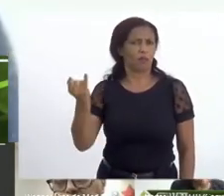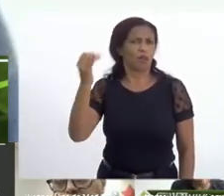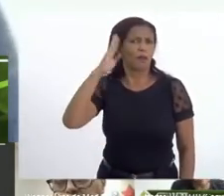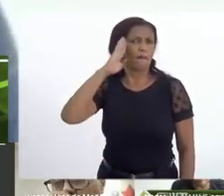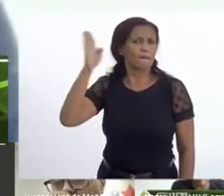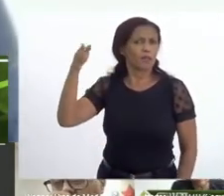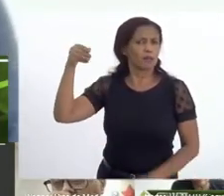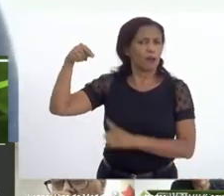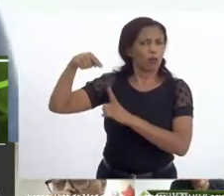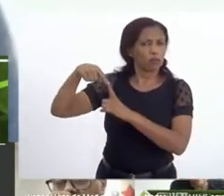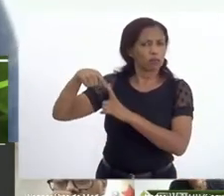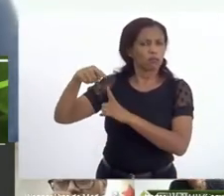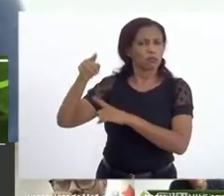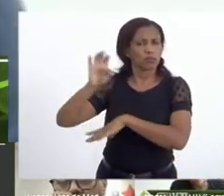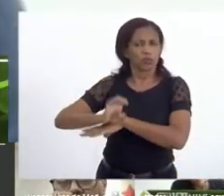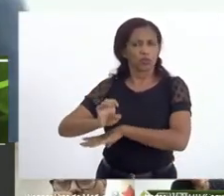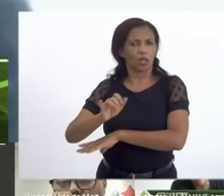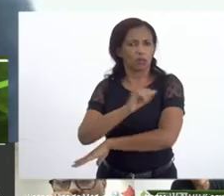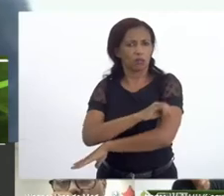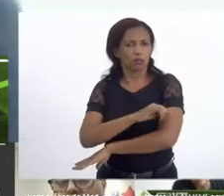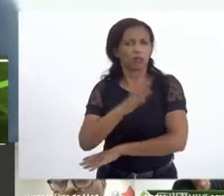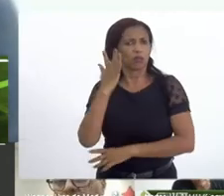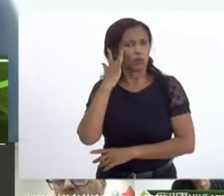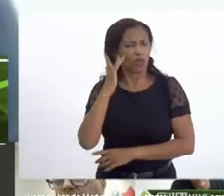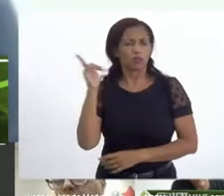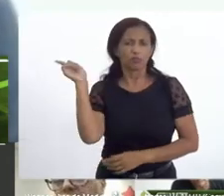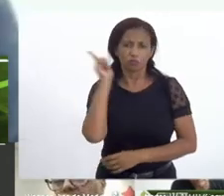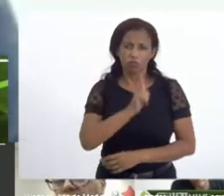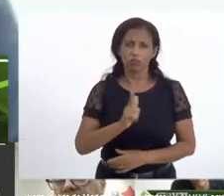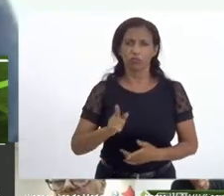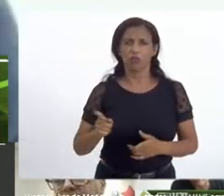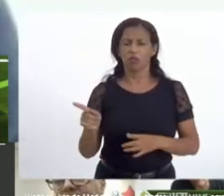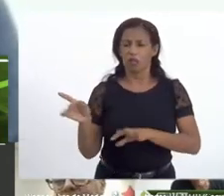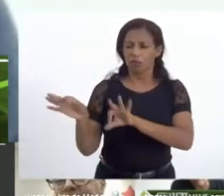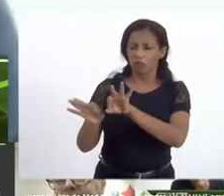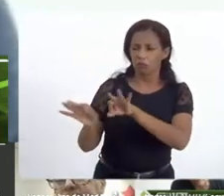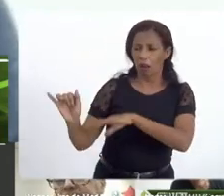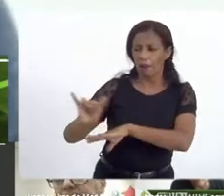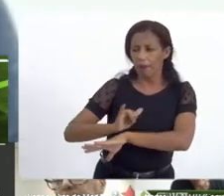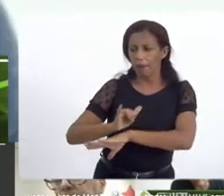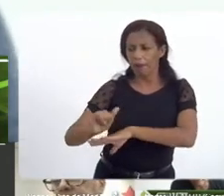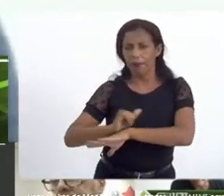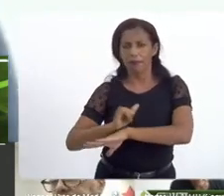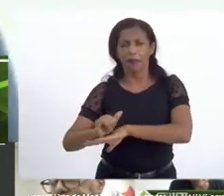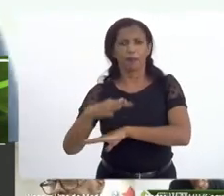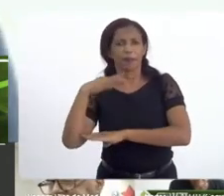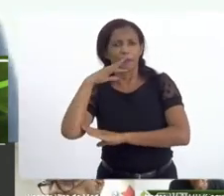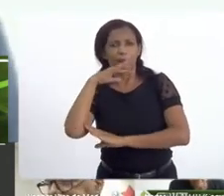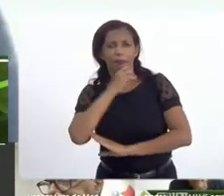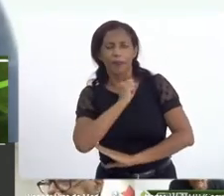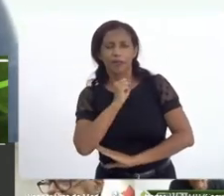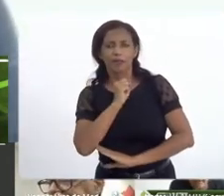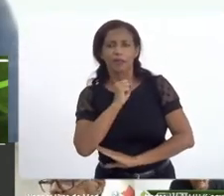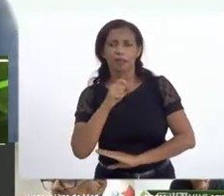principal do estado do Rio de Janeiro, e eu acho que a gente consegue elaborar um pouco mais para perceber